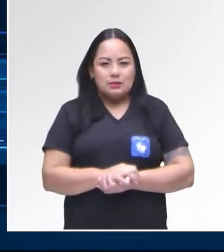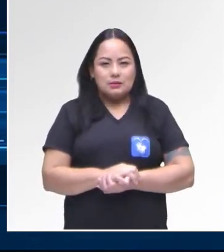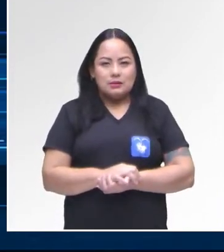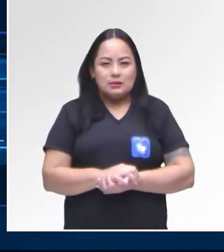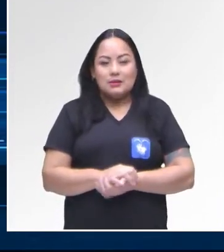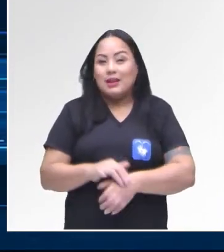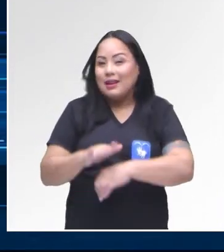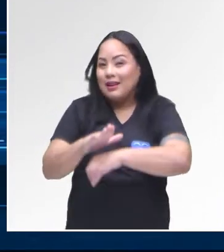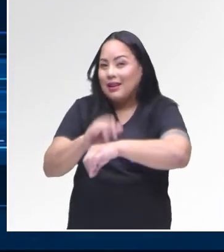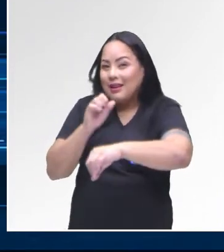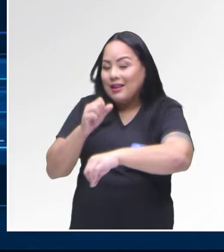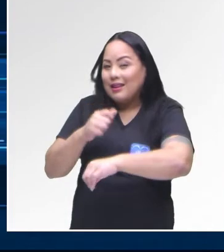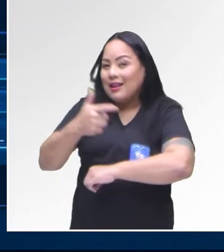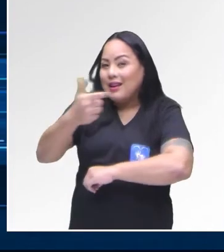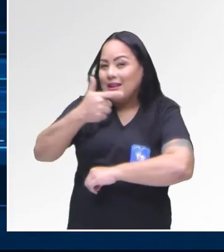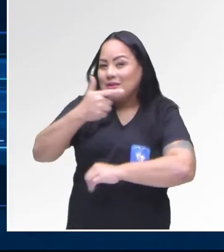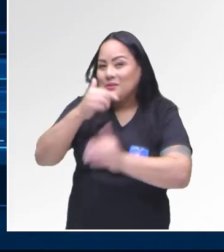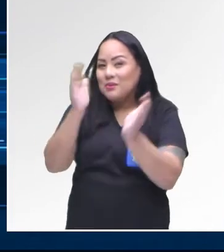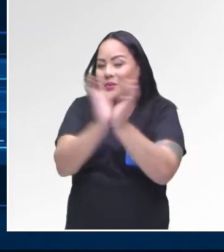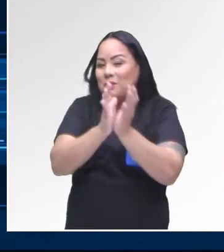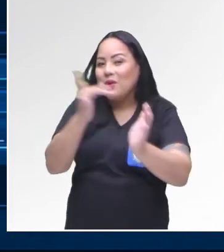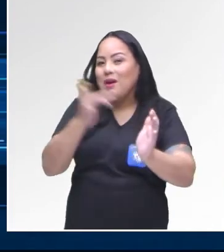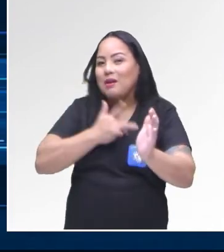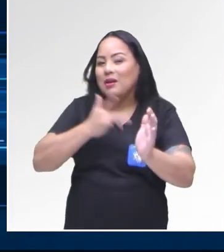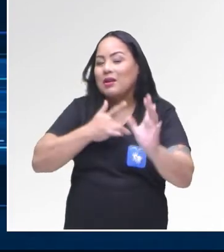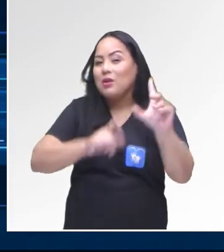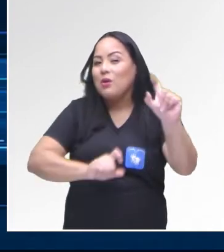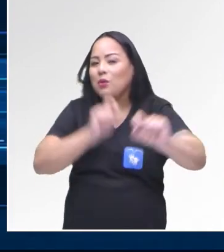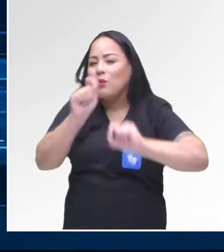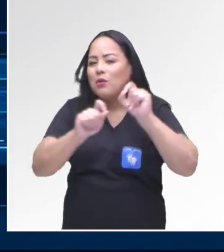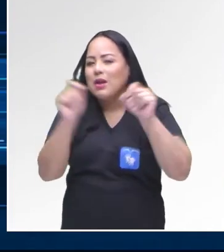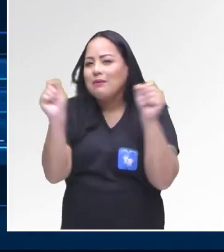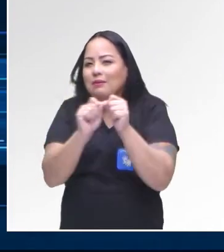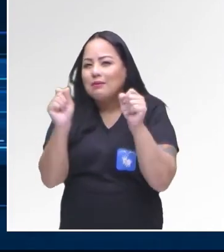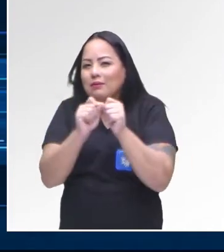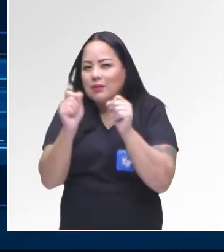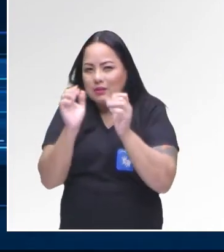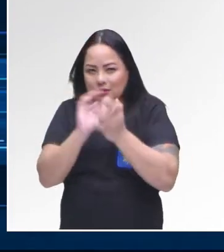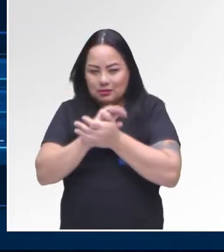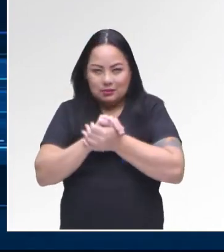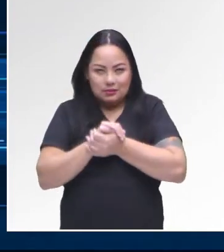Ei, nós estamos na segunda geração. O que eu vou fazer